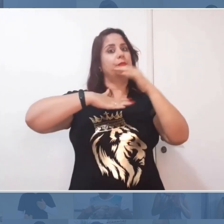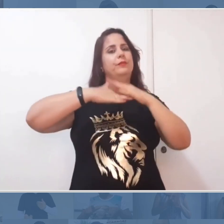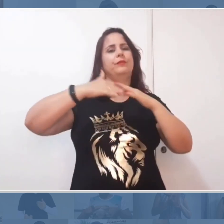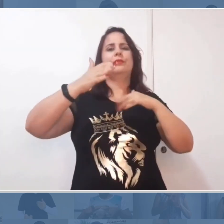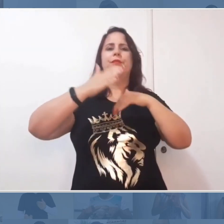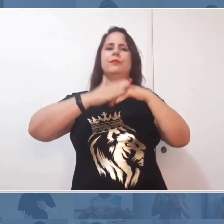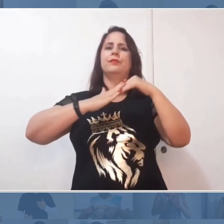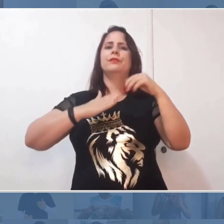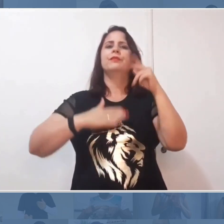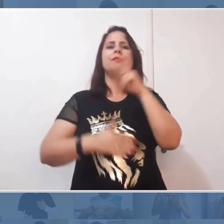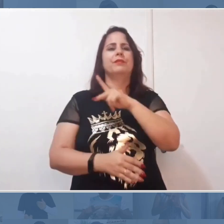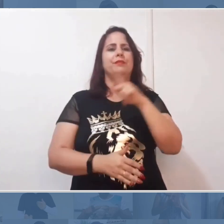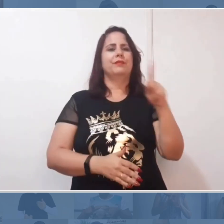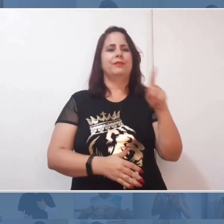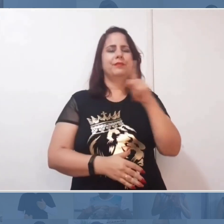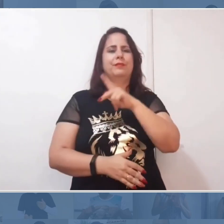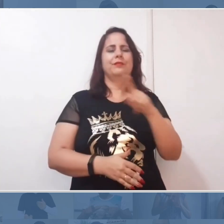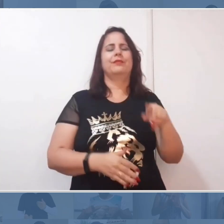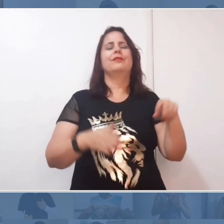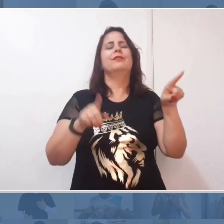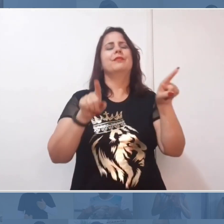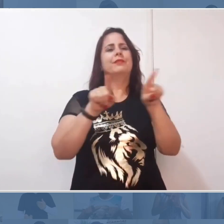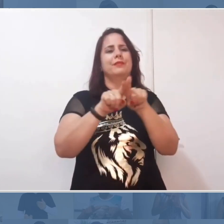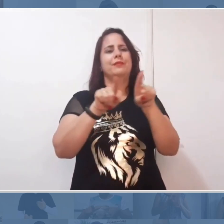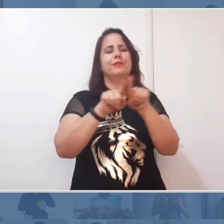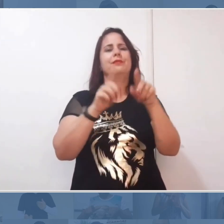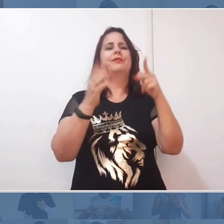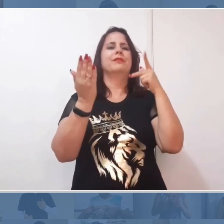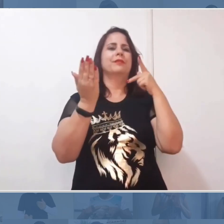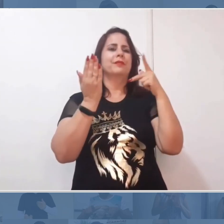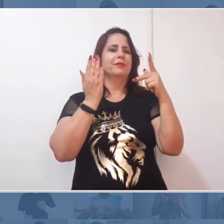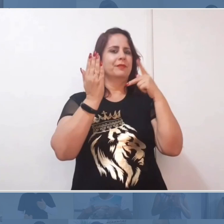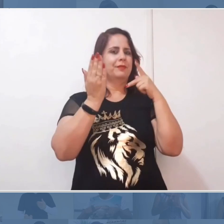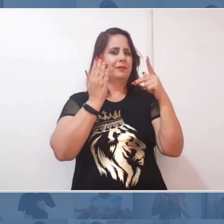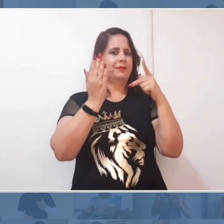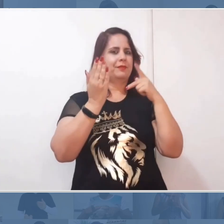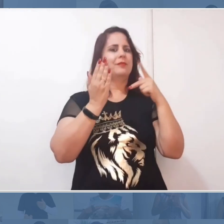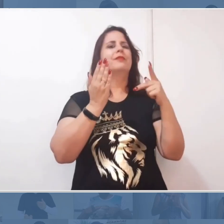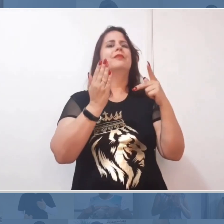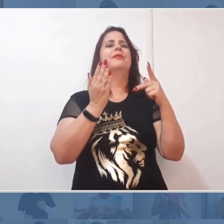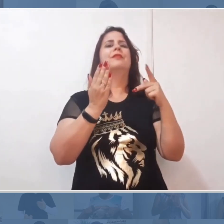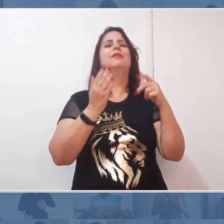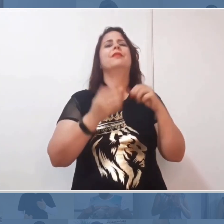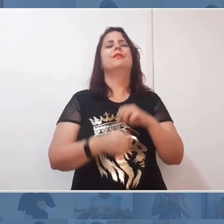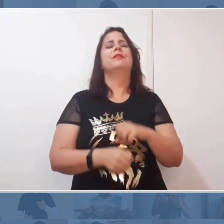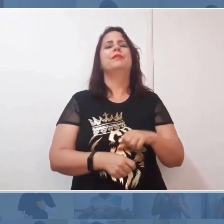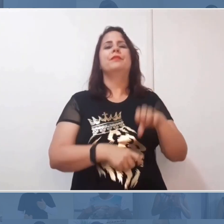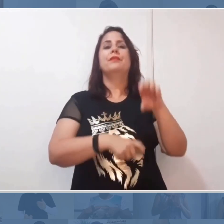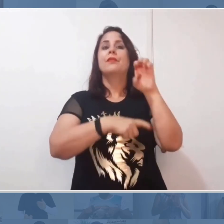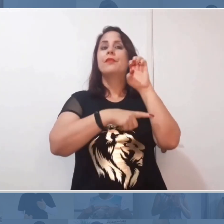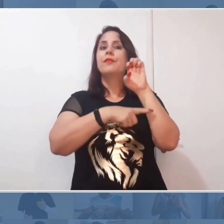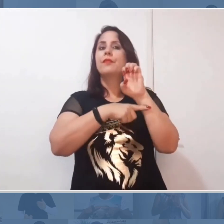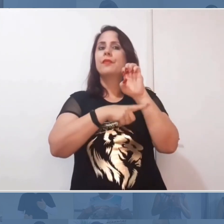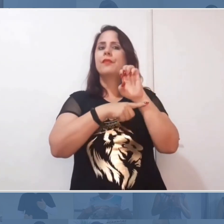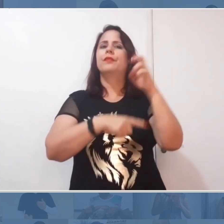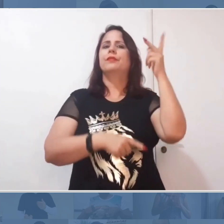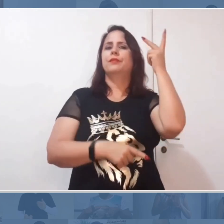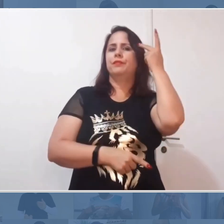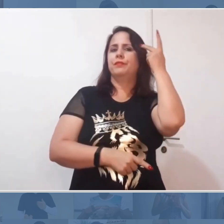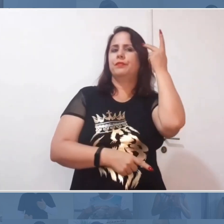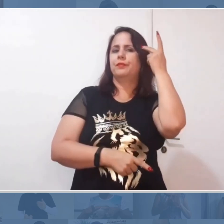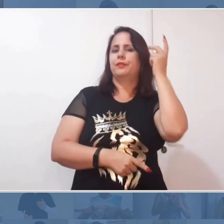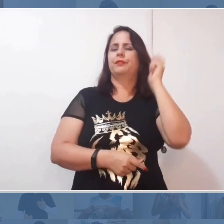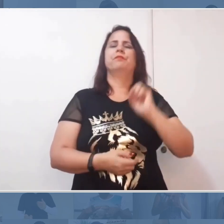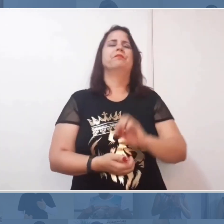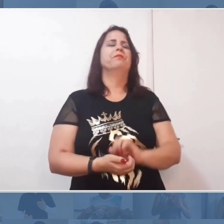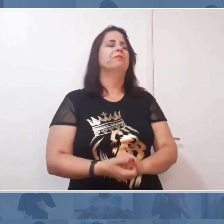apenas começou a interpretar, ela não apenas começou a ajudar na interpretação para surdos na igreja,